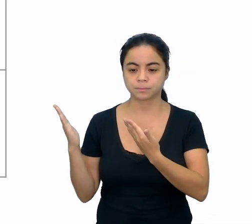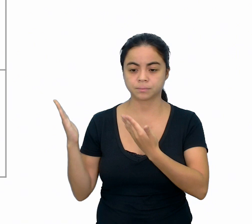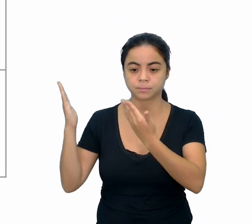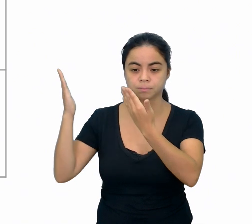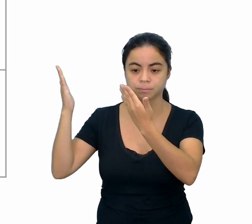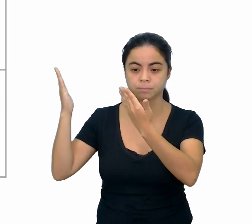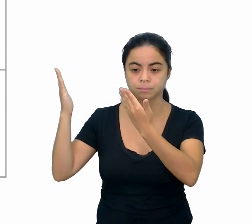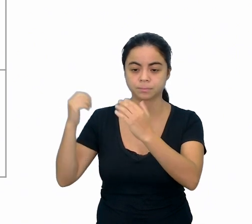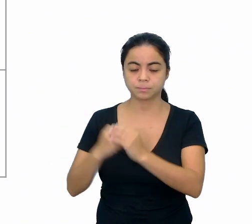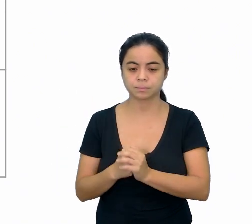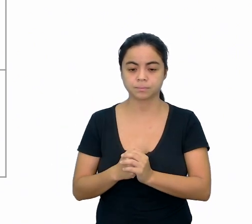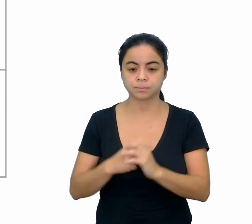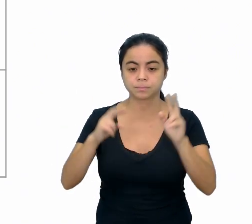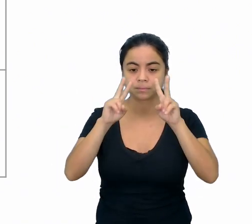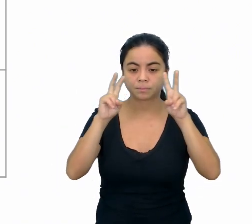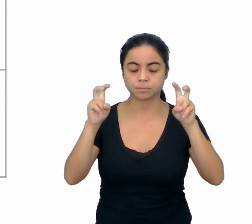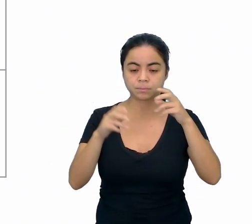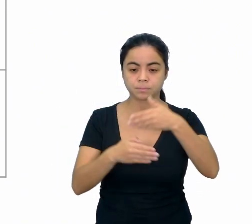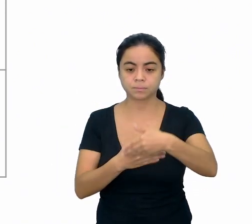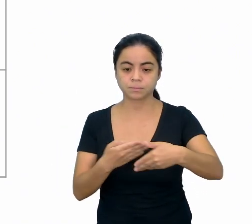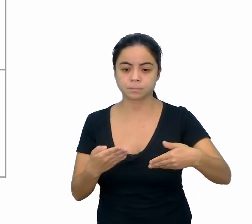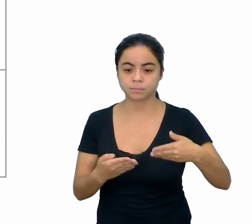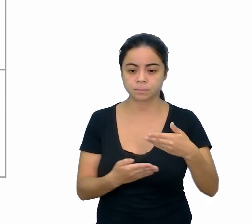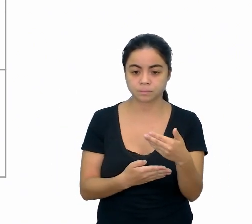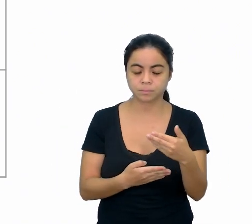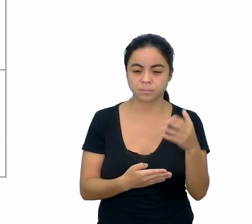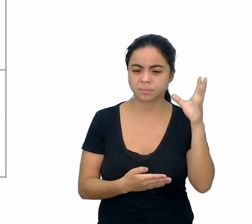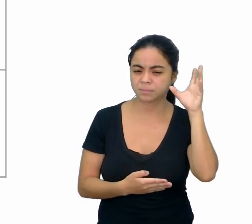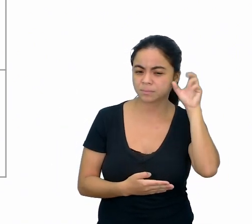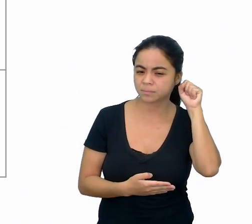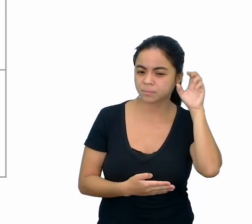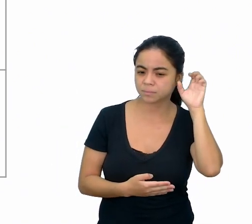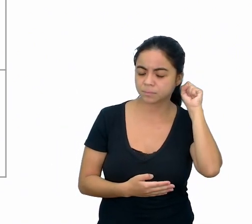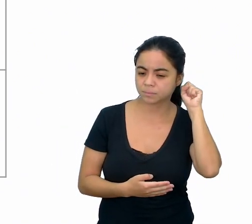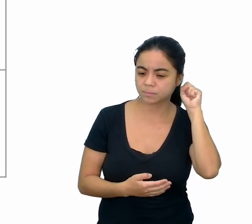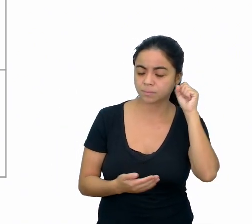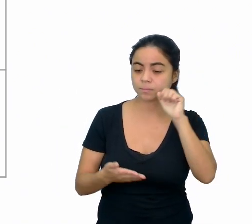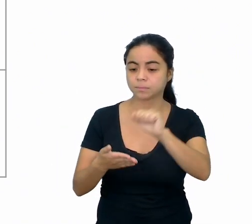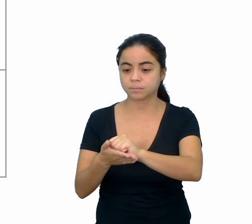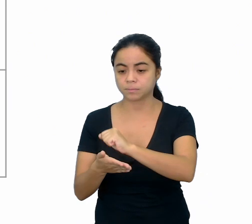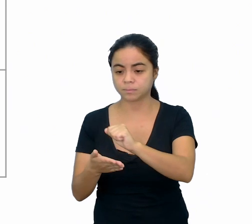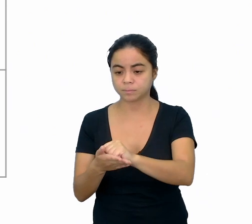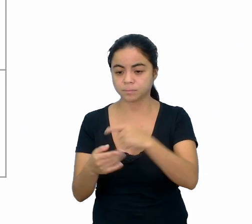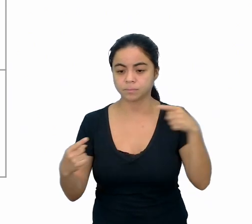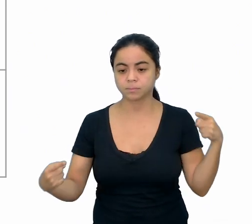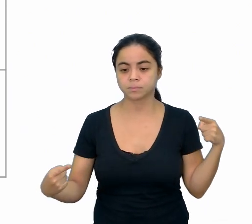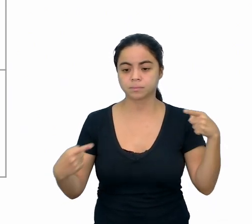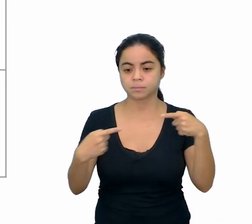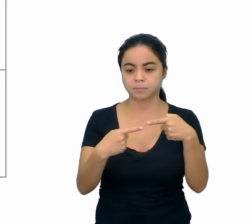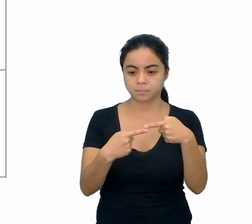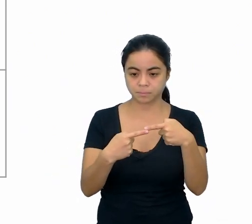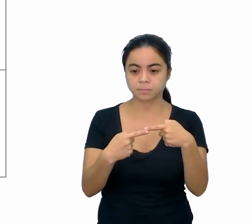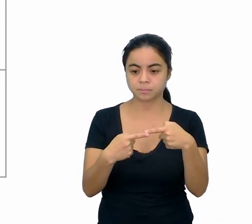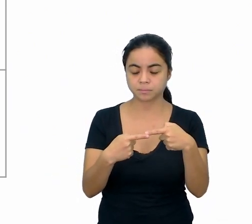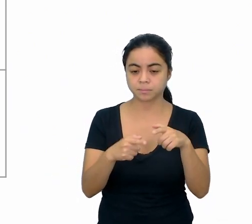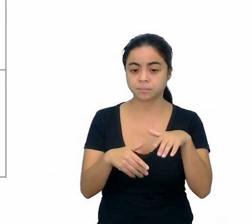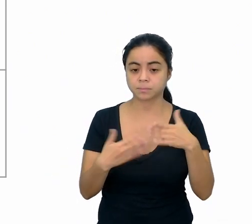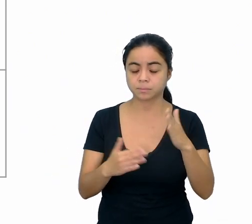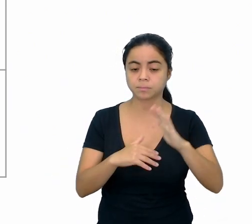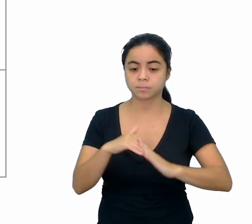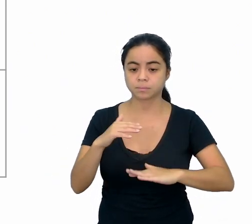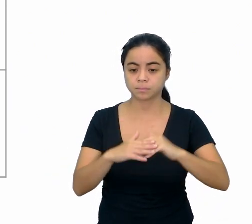EF01-LP08, que é relacionar elemento sonoro das palavras com sua representação escrita. Trata-se de uma